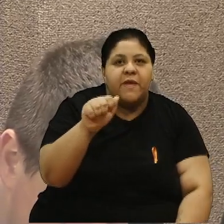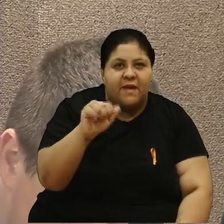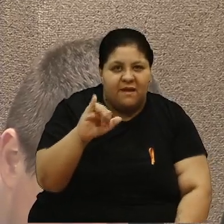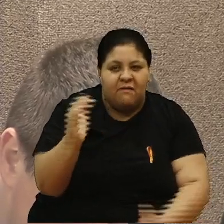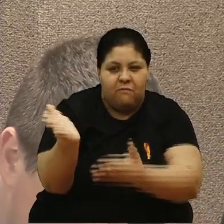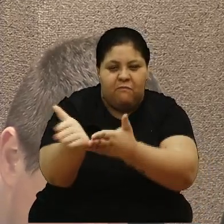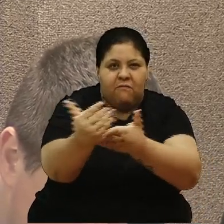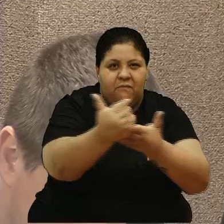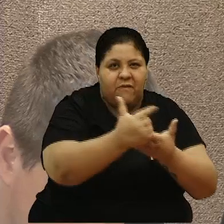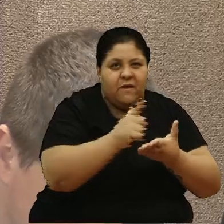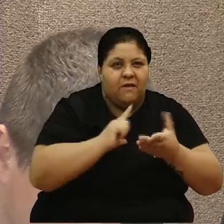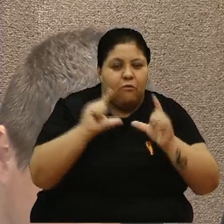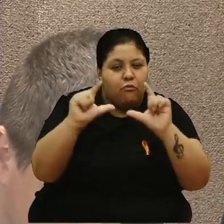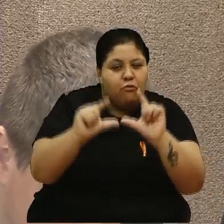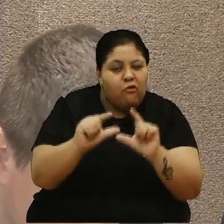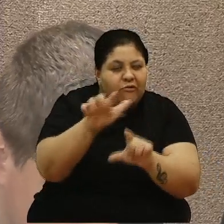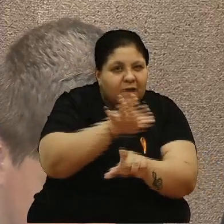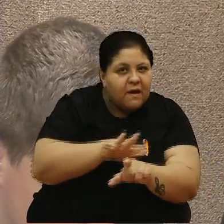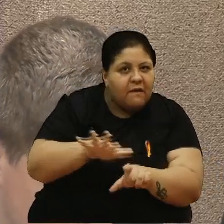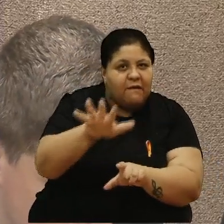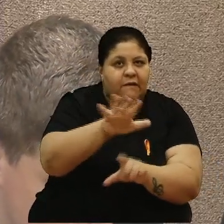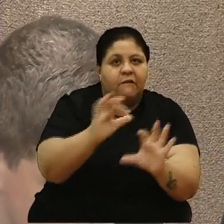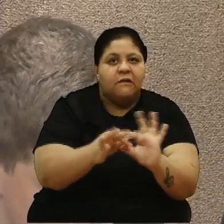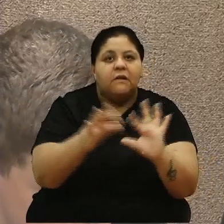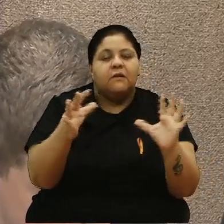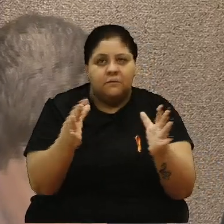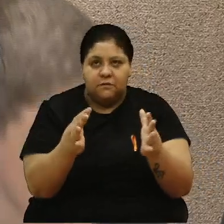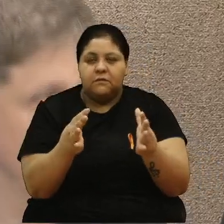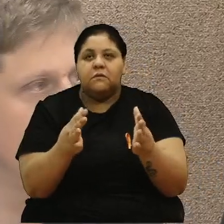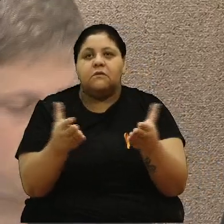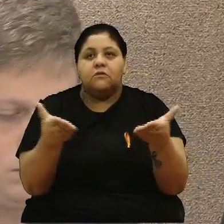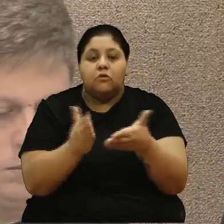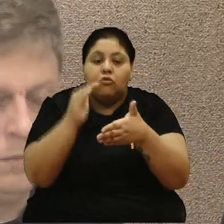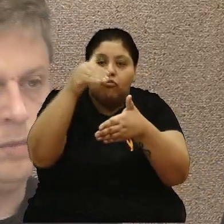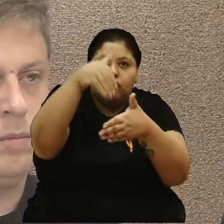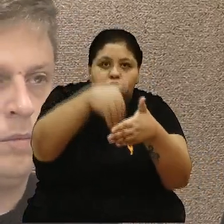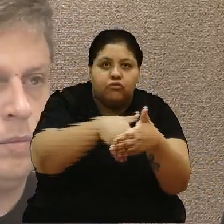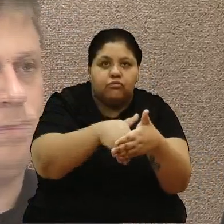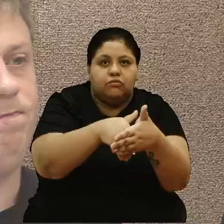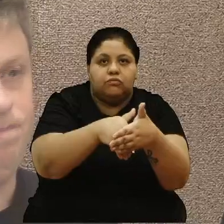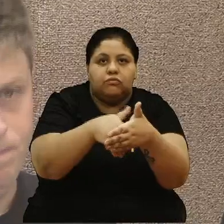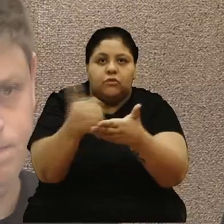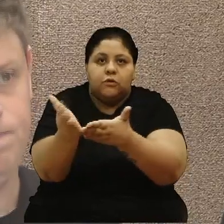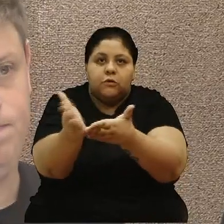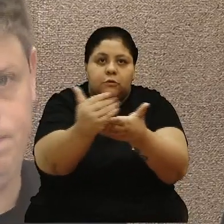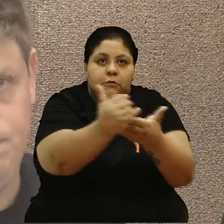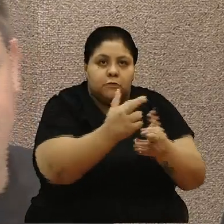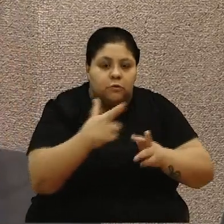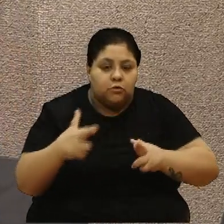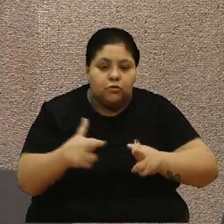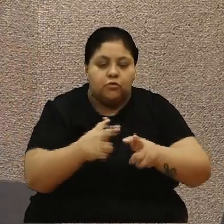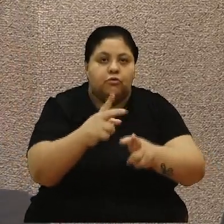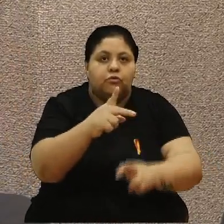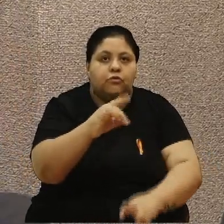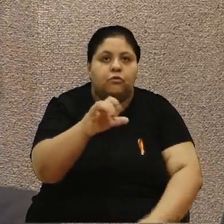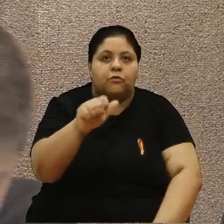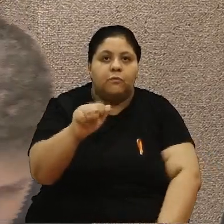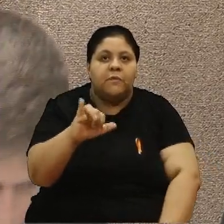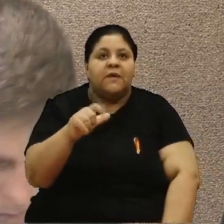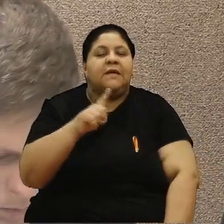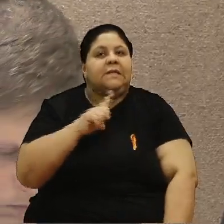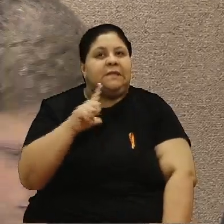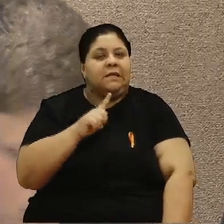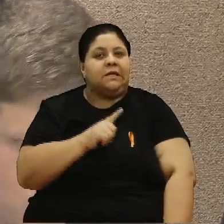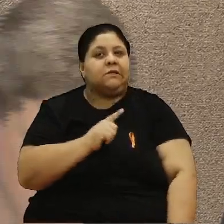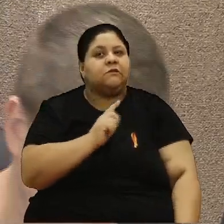ali, um pedaço da área desapropriada está dentro da bacia de captação do Rio Piaí. Então a gente tem que ter